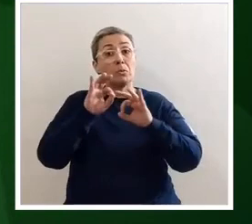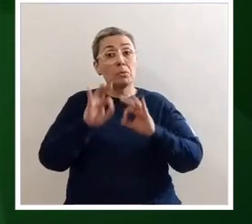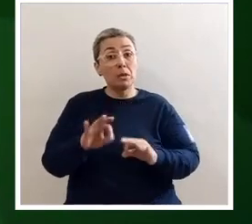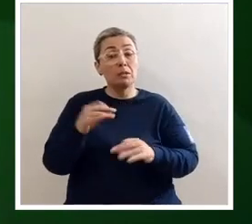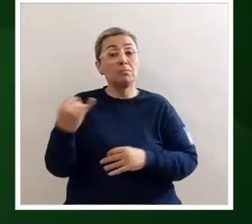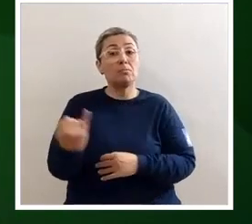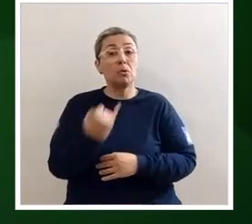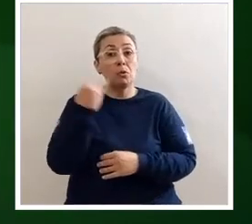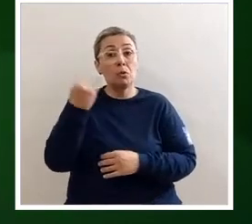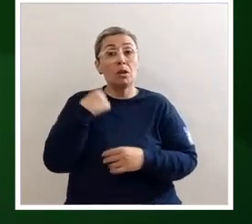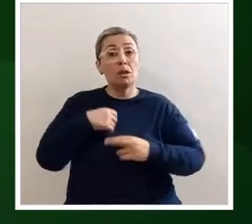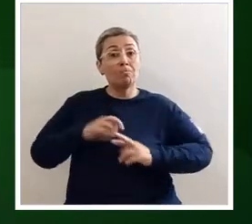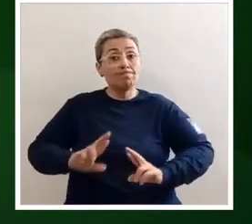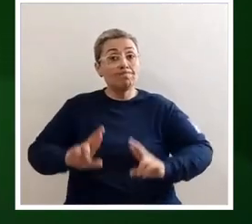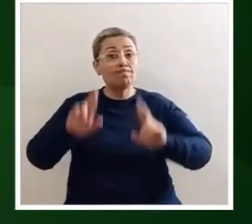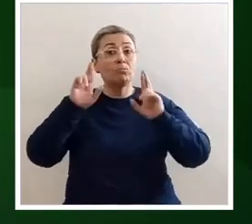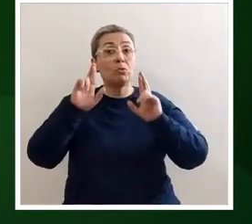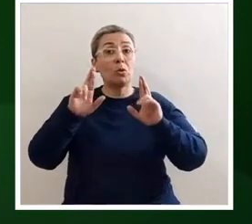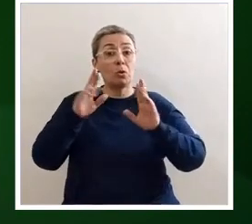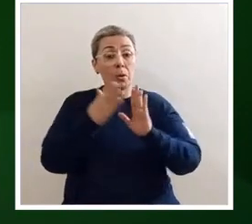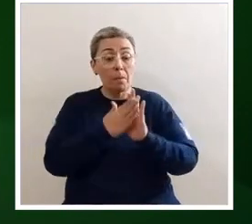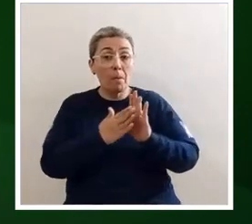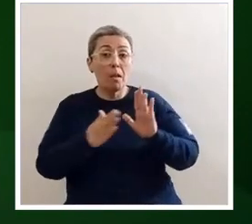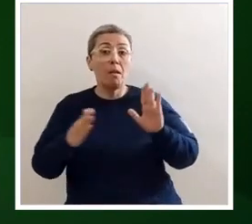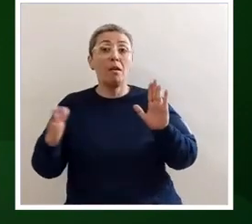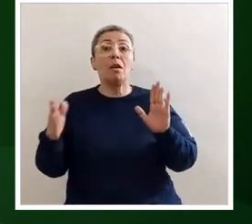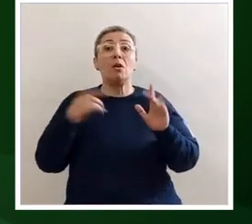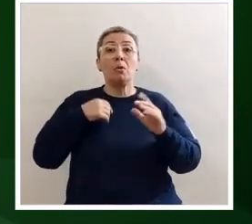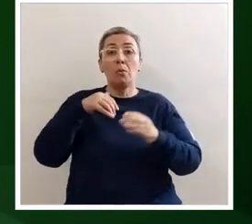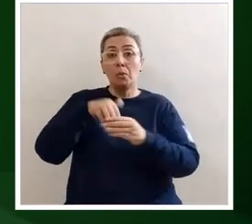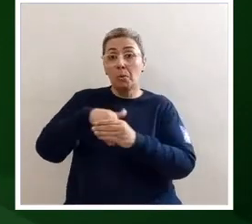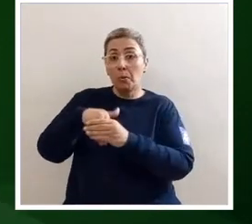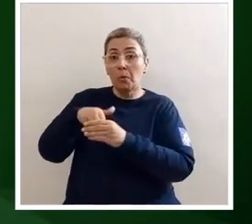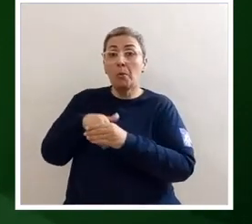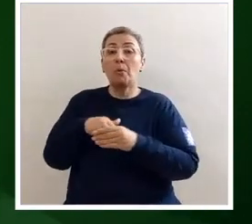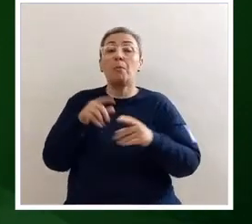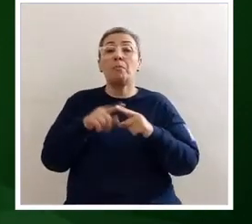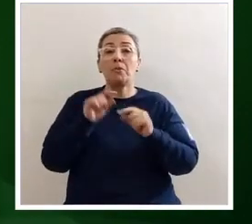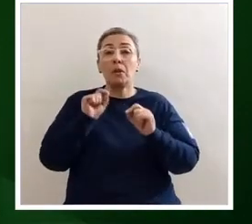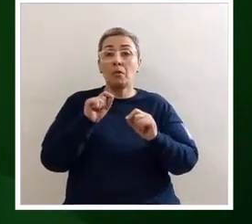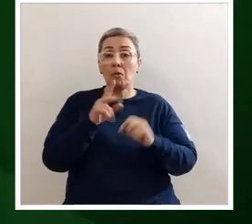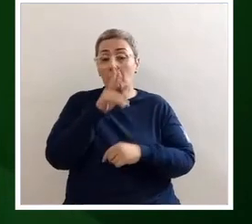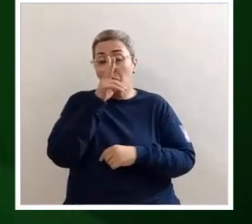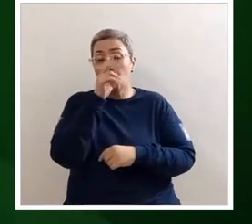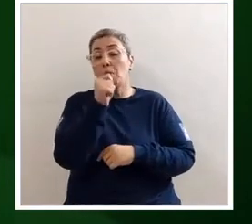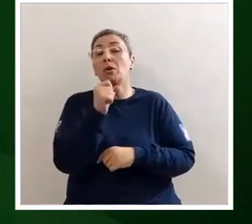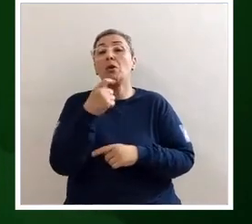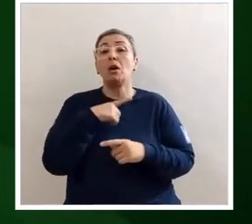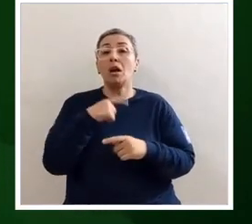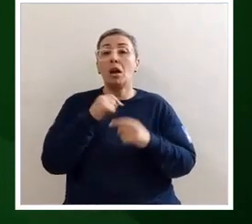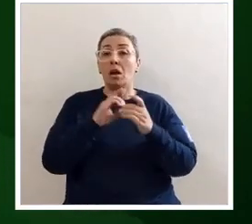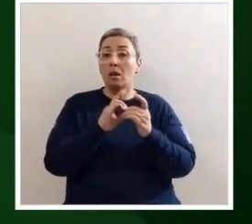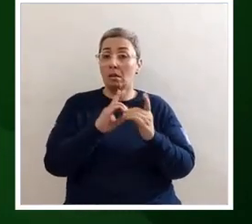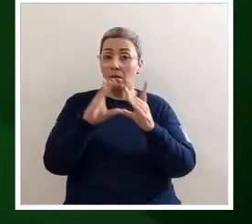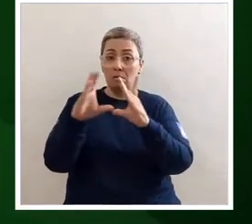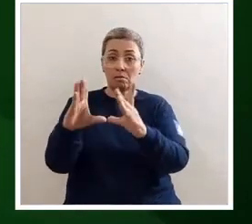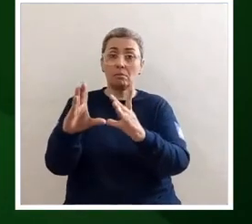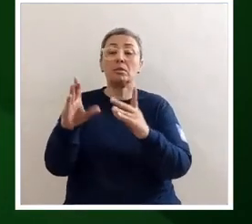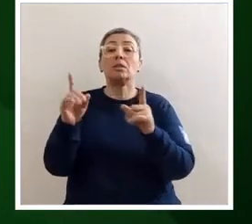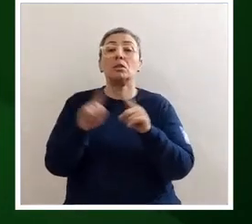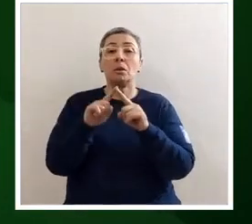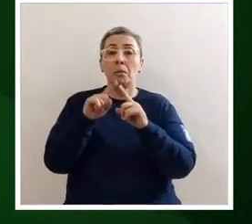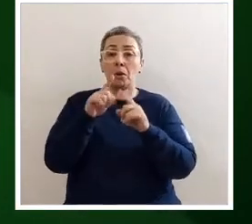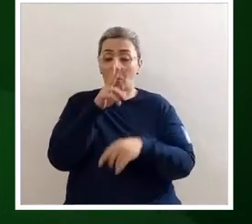importante a gente espera que nesse processo eleitoral a gente fortaleça a democracia né